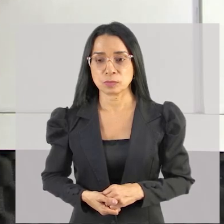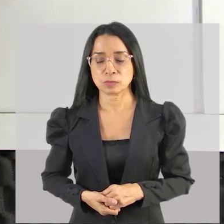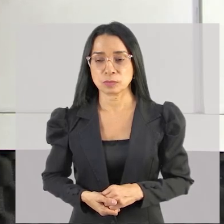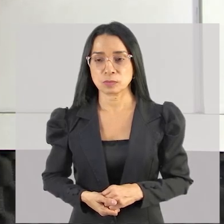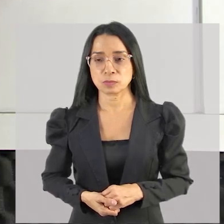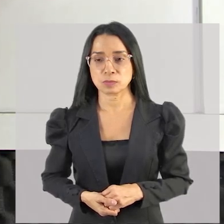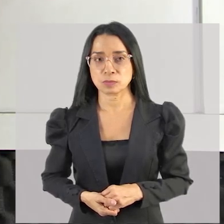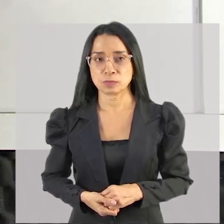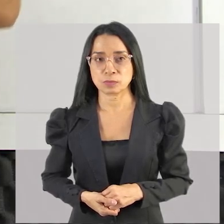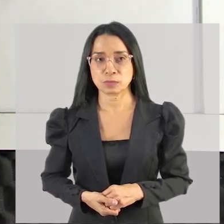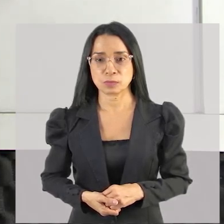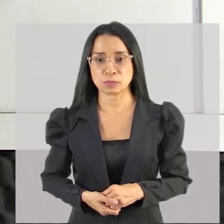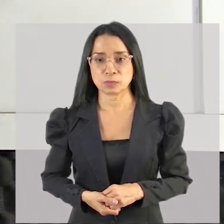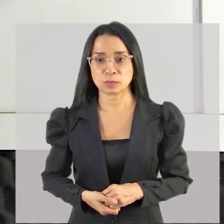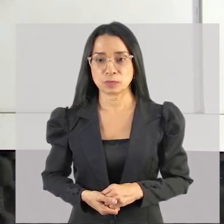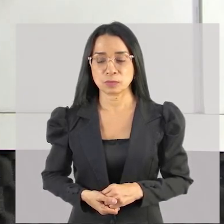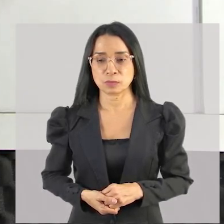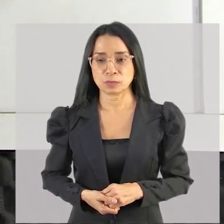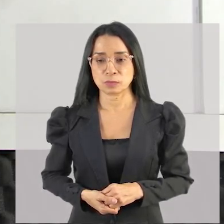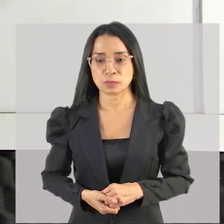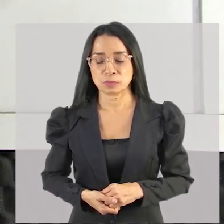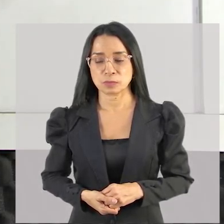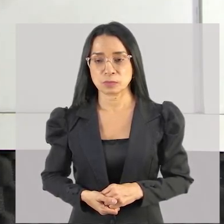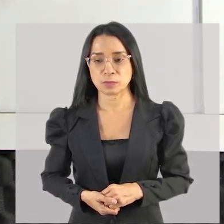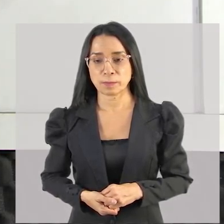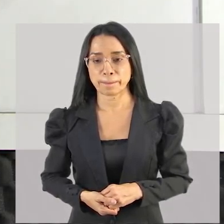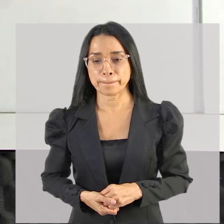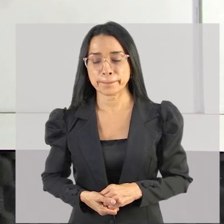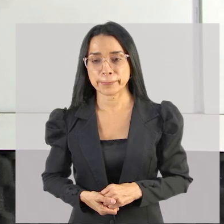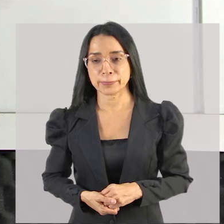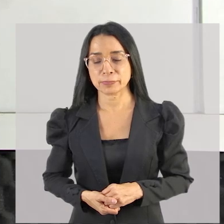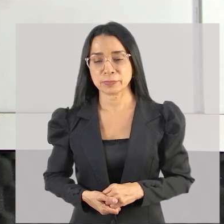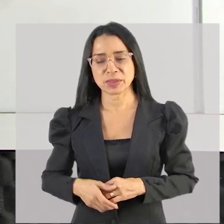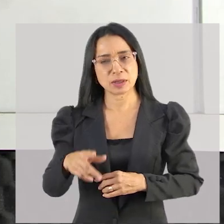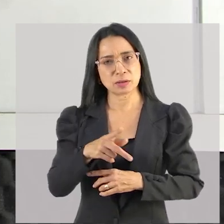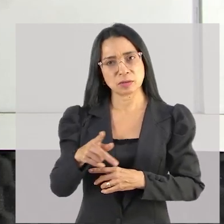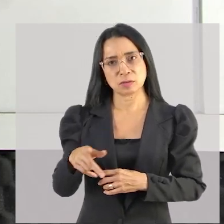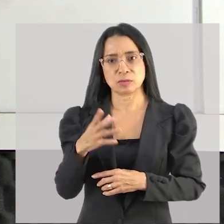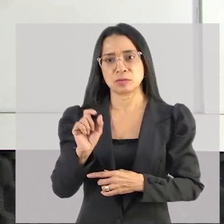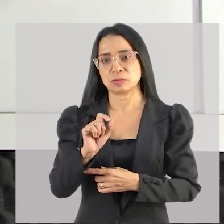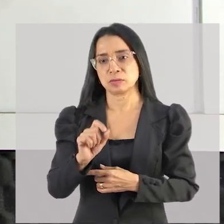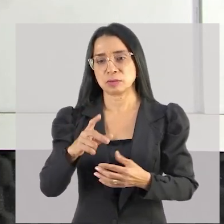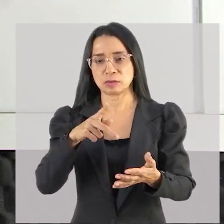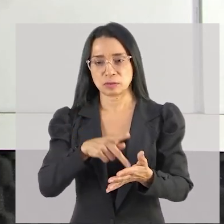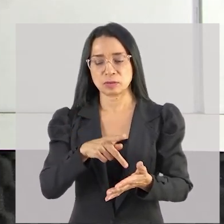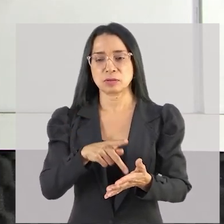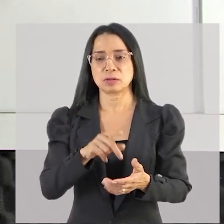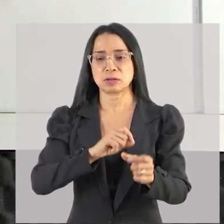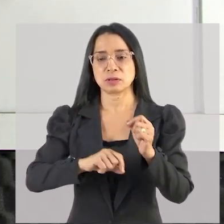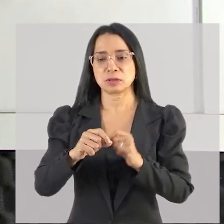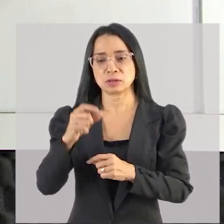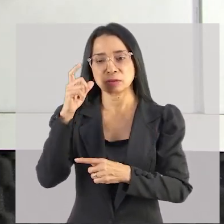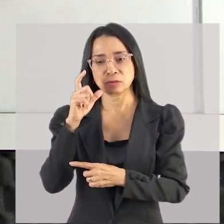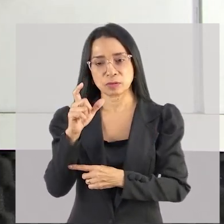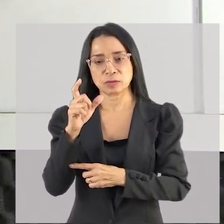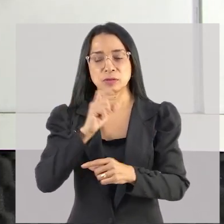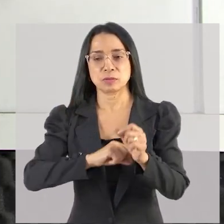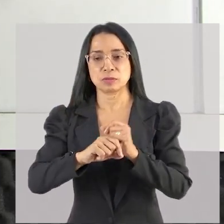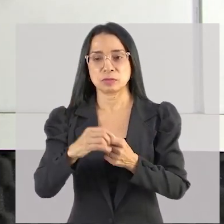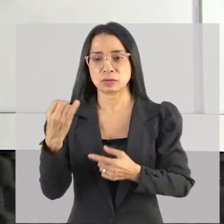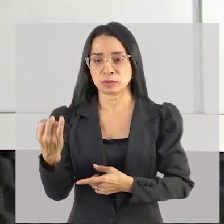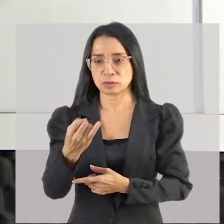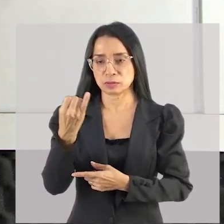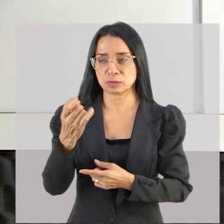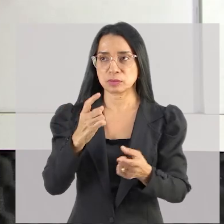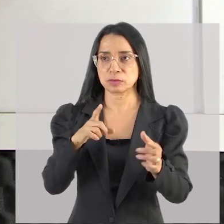Do fermento biológico, certo? Mas, professor, em que realmente isso aí vai interessar para a gente